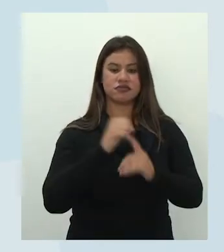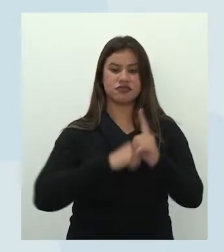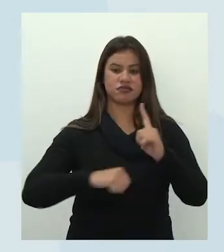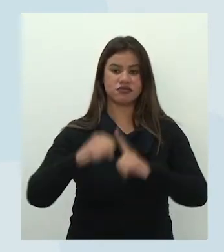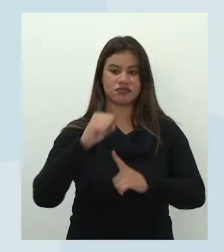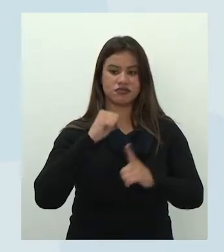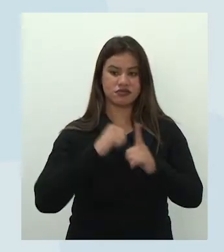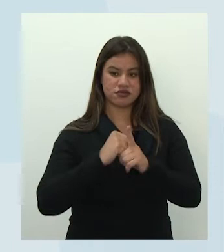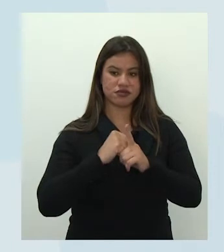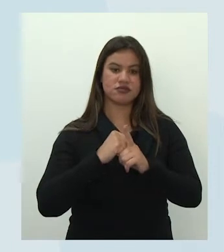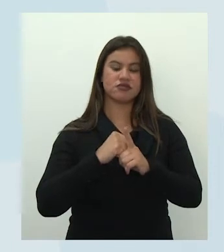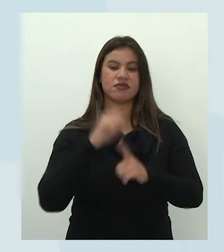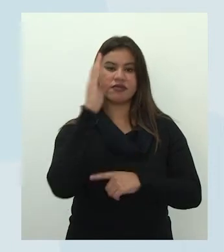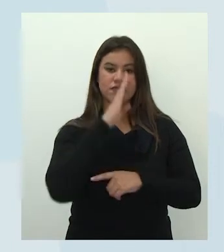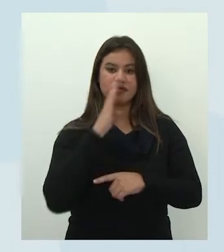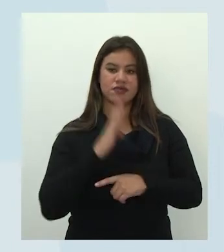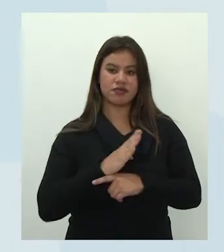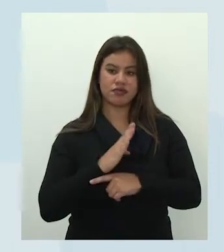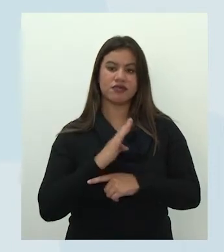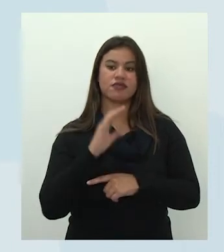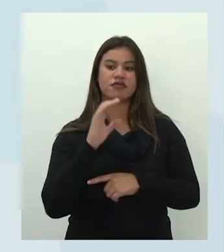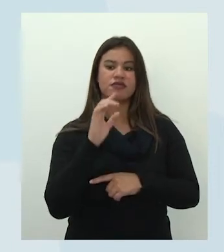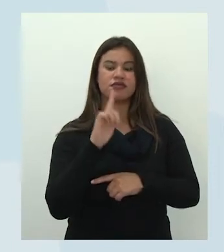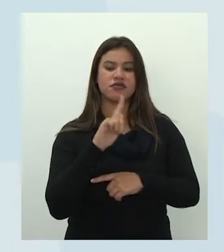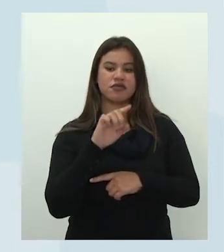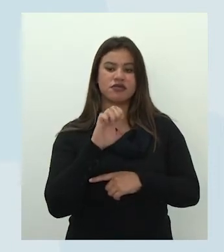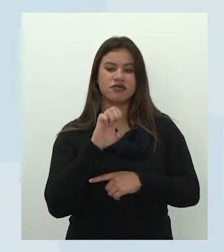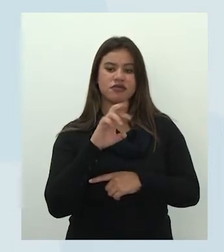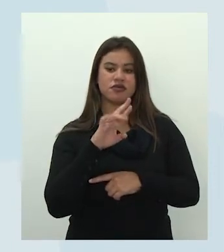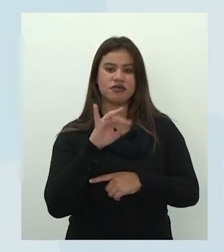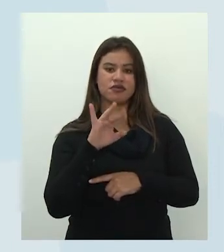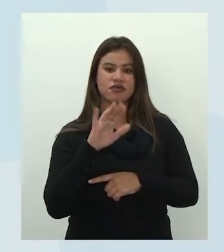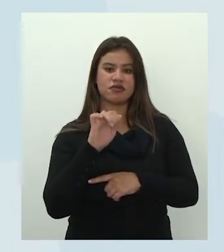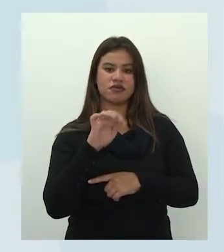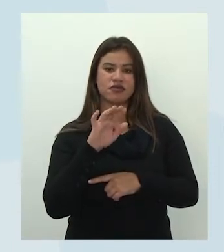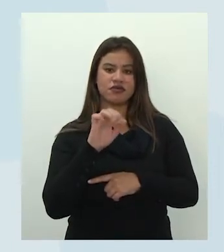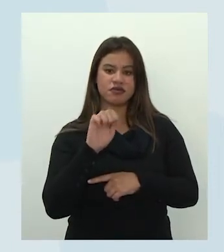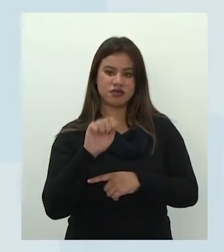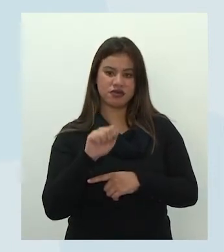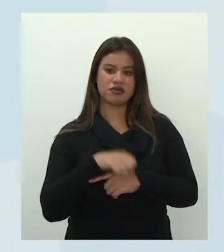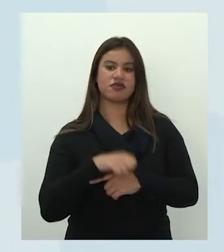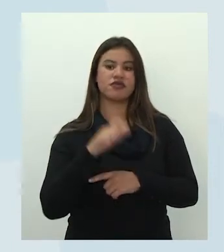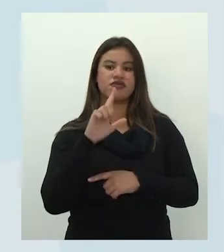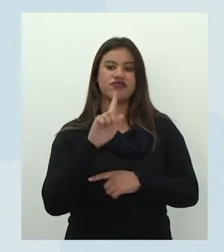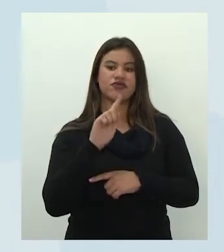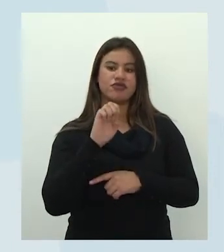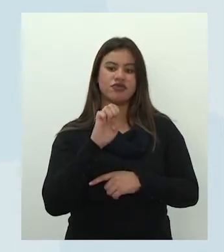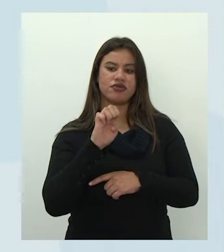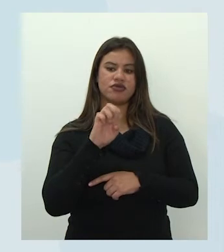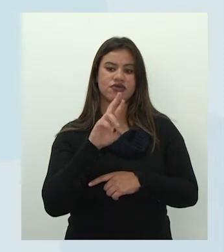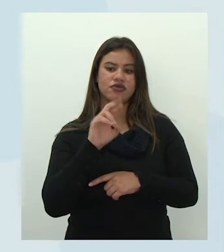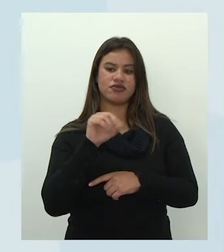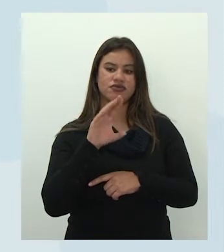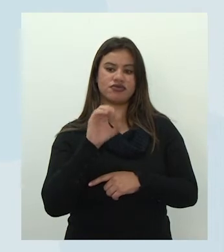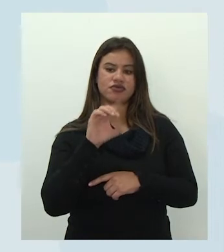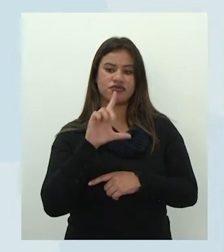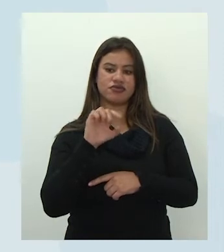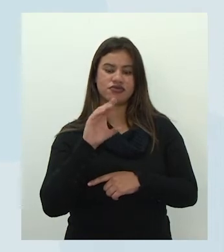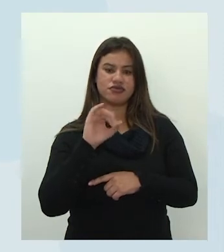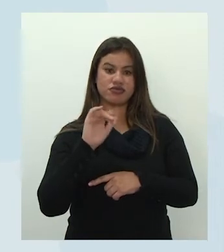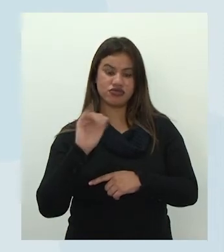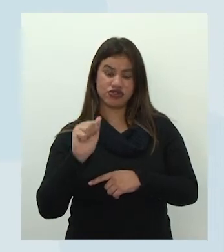e Gerontologia, SBGG, é uma sociedade científica. Então, todas as pessoas de